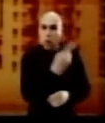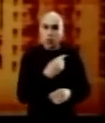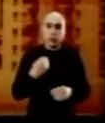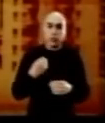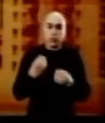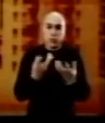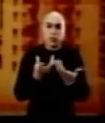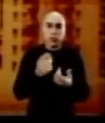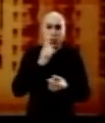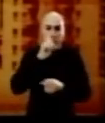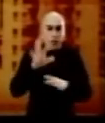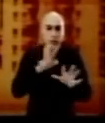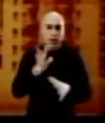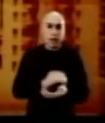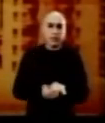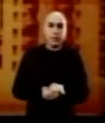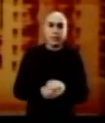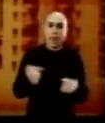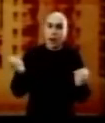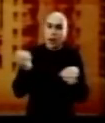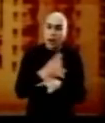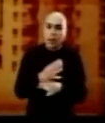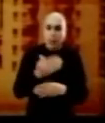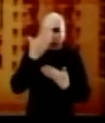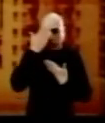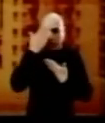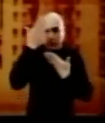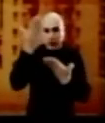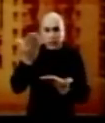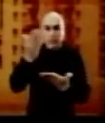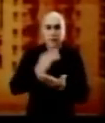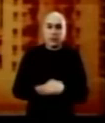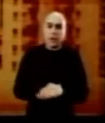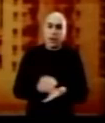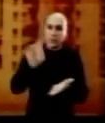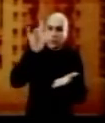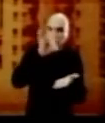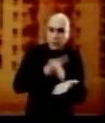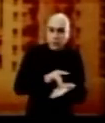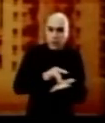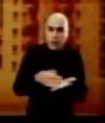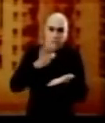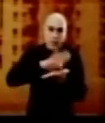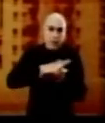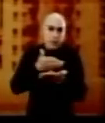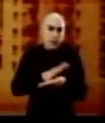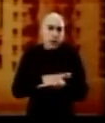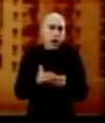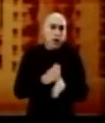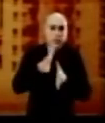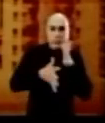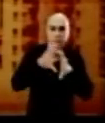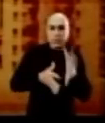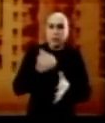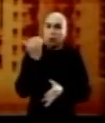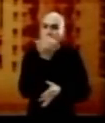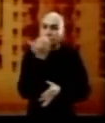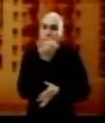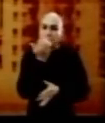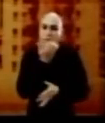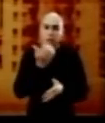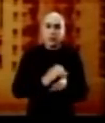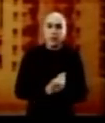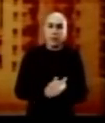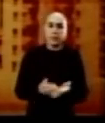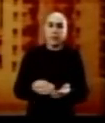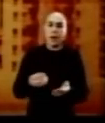atitude. Antes de encerrar, eu gostaria de agradecer e registrar a presença do nosso intérprete de Libras, o Alfredo Neto,